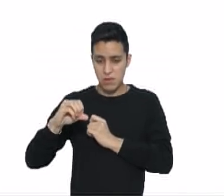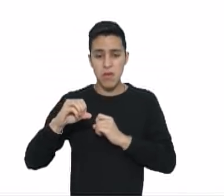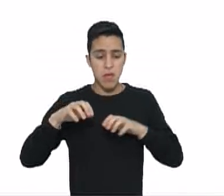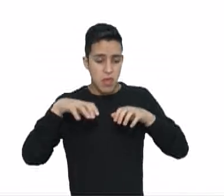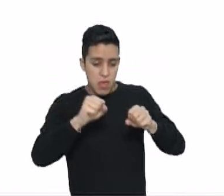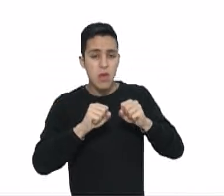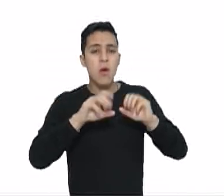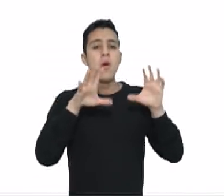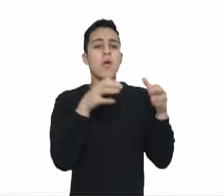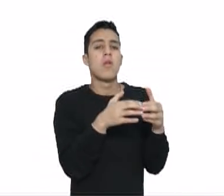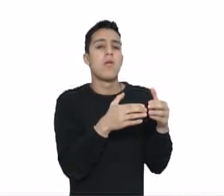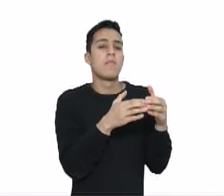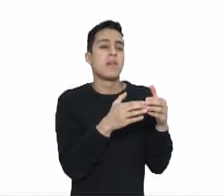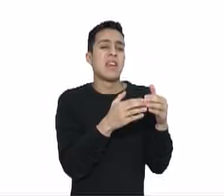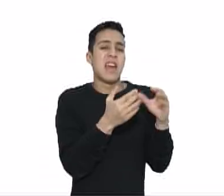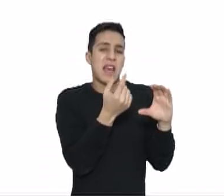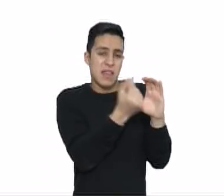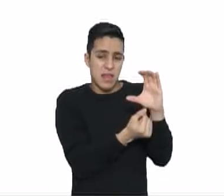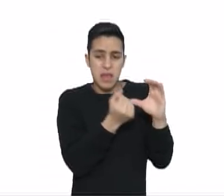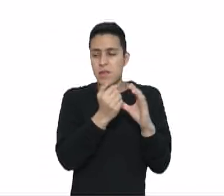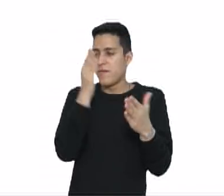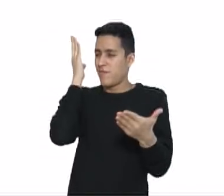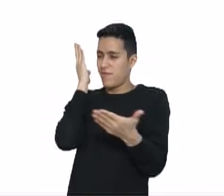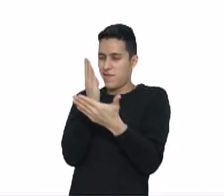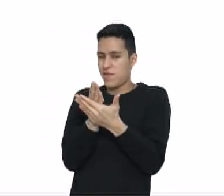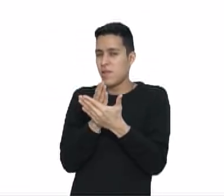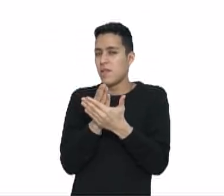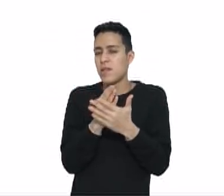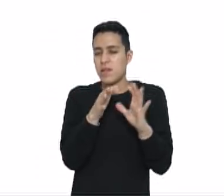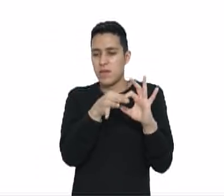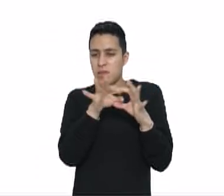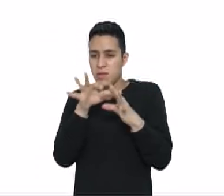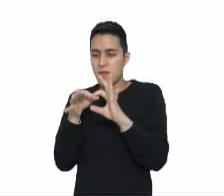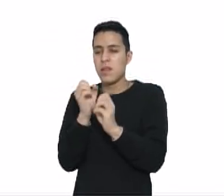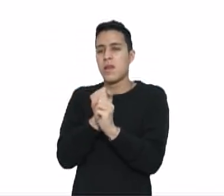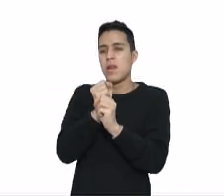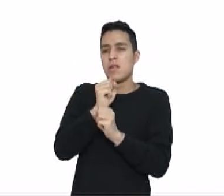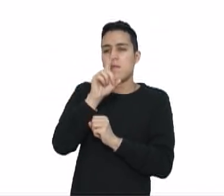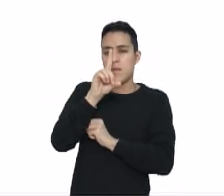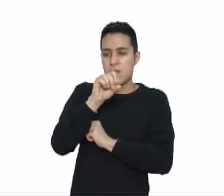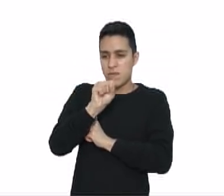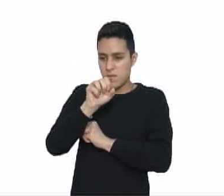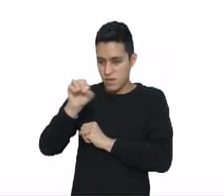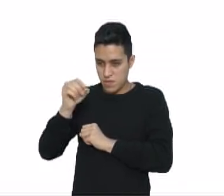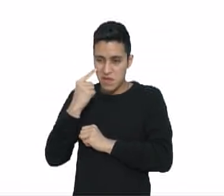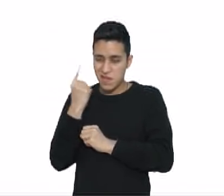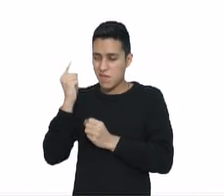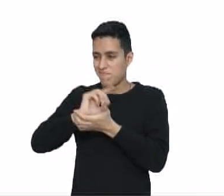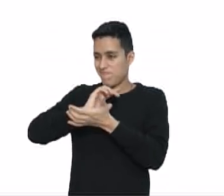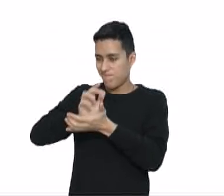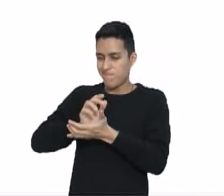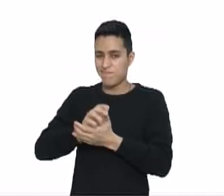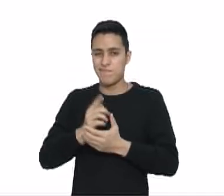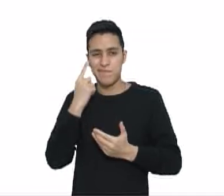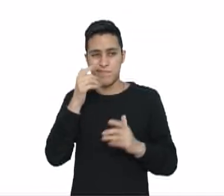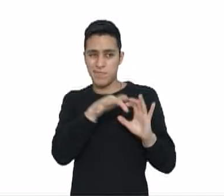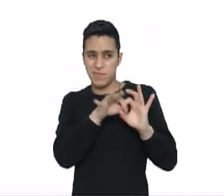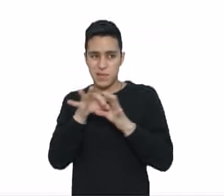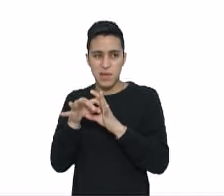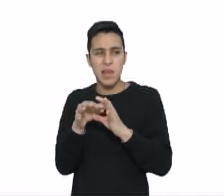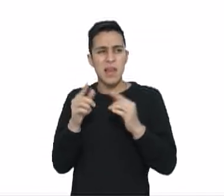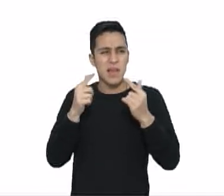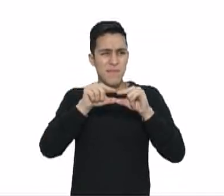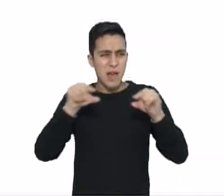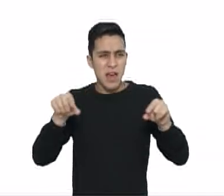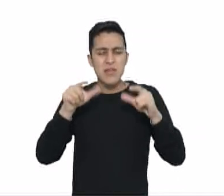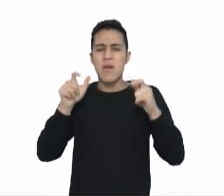capitalista boicote as Olimpíadas de Moscou em 1980. Aqui nesta imagem, o professor